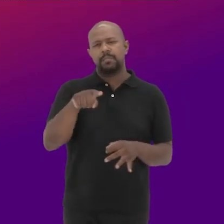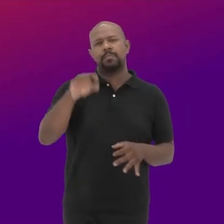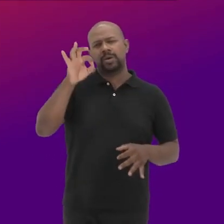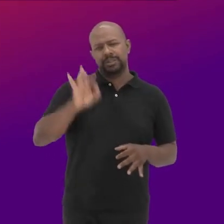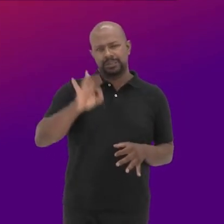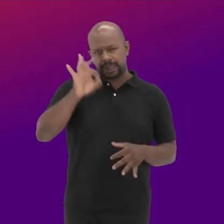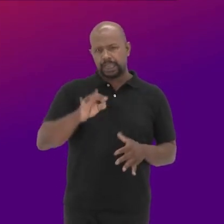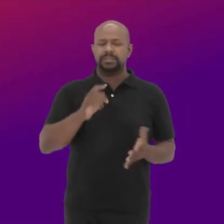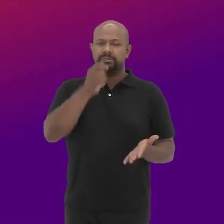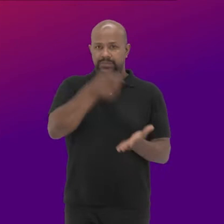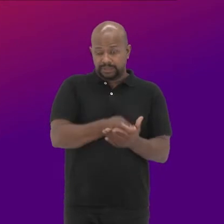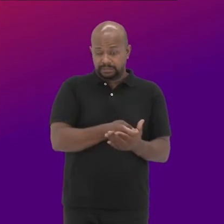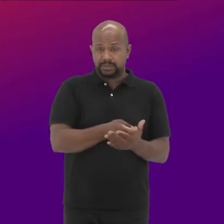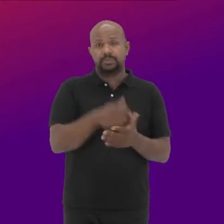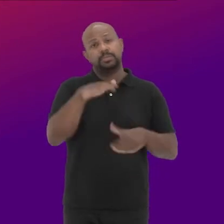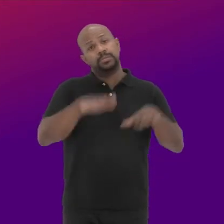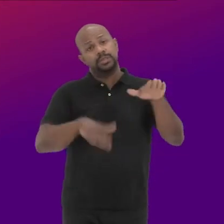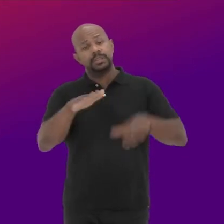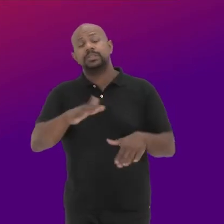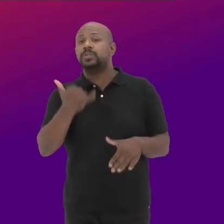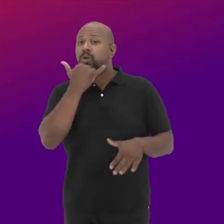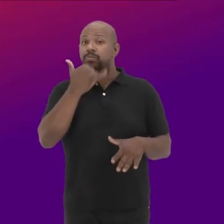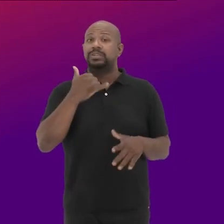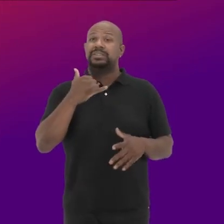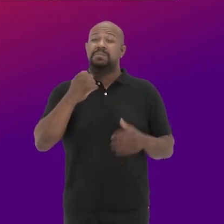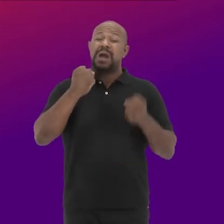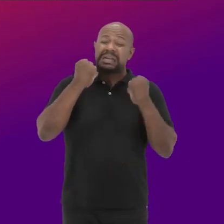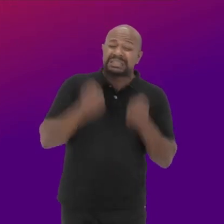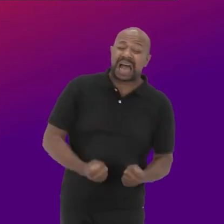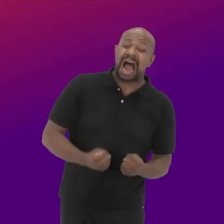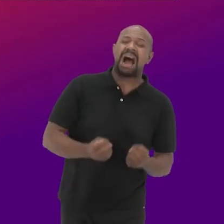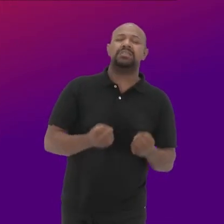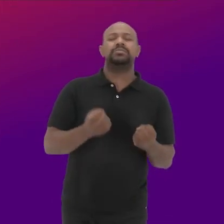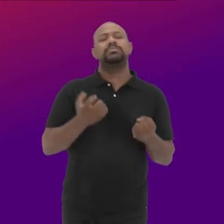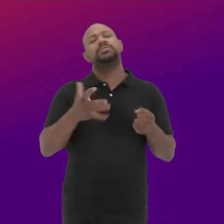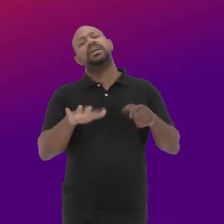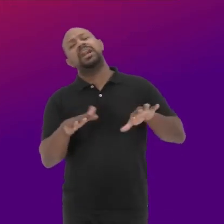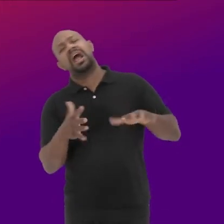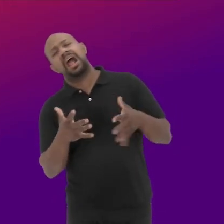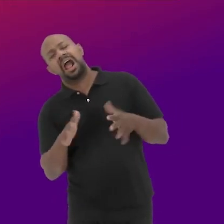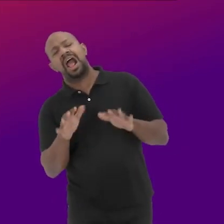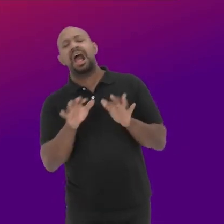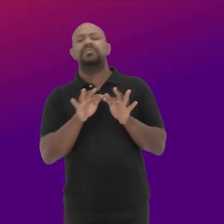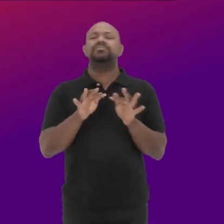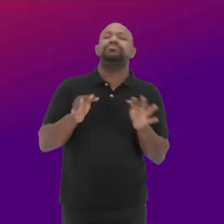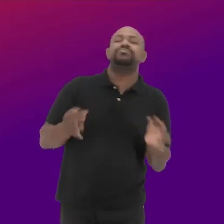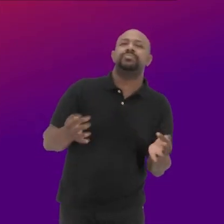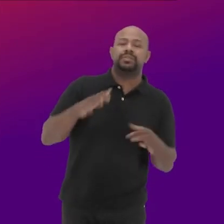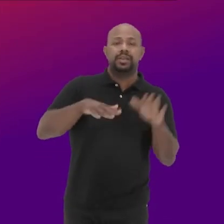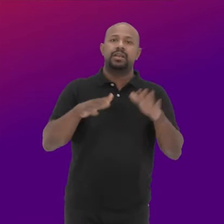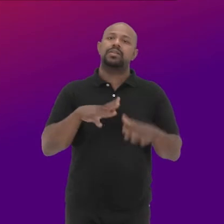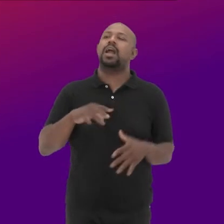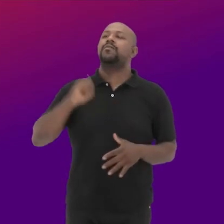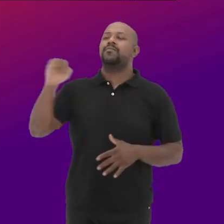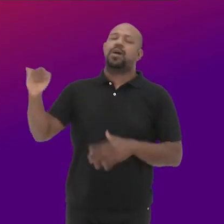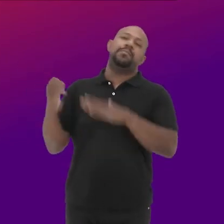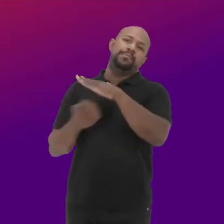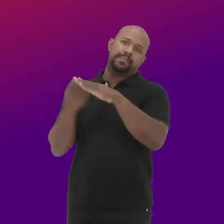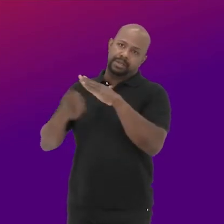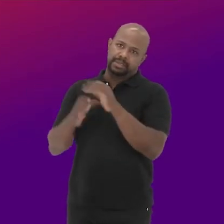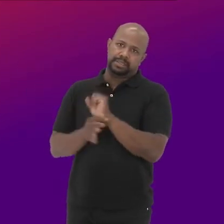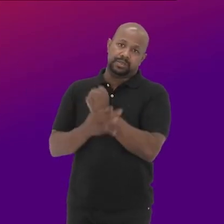uma porcentagem de pagamento, dependendo da gravidade desse desvio e informa então a empresa